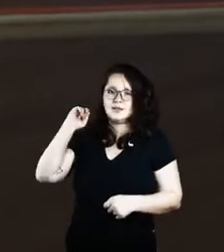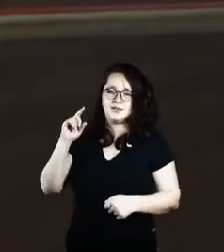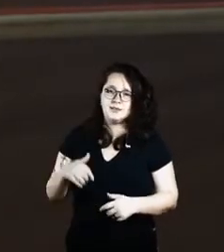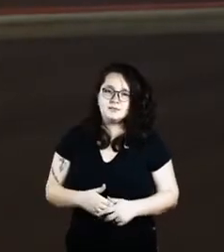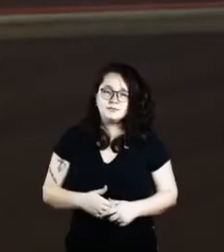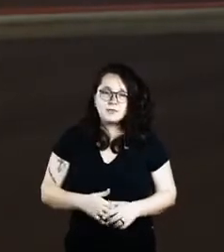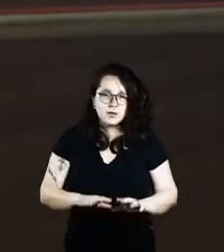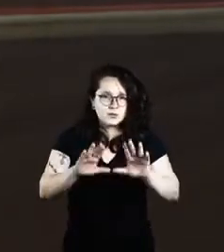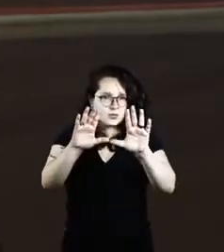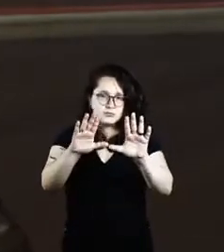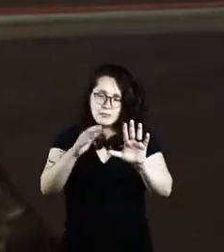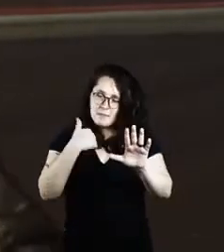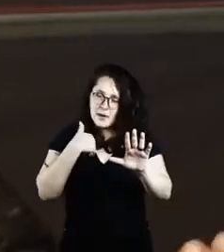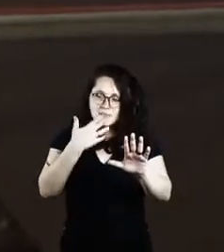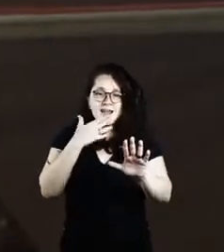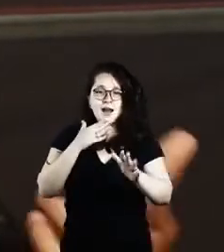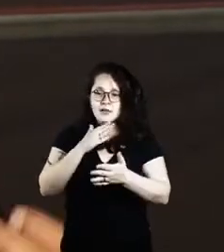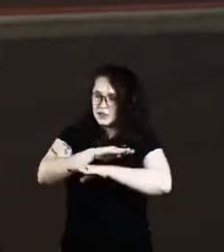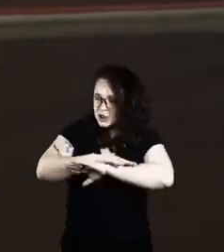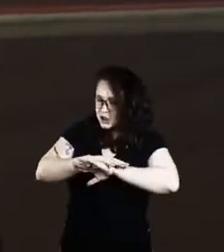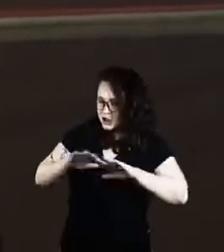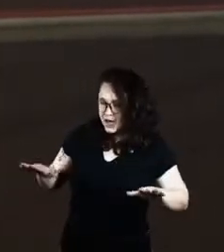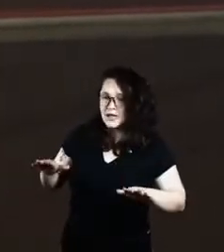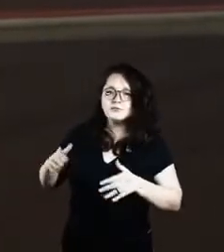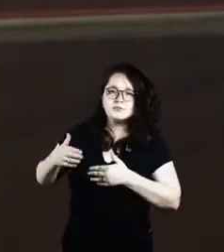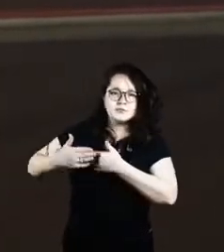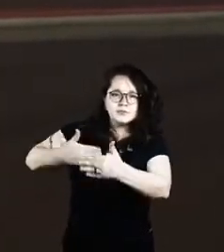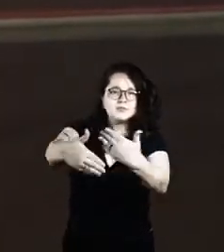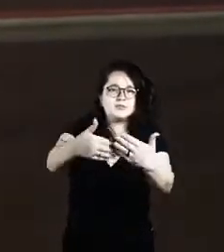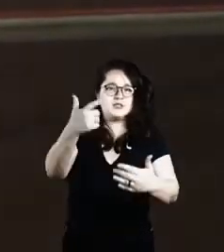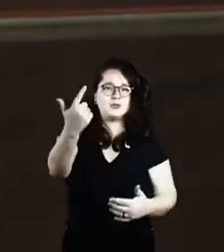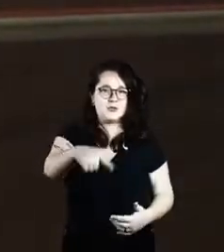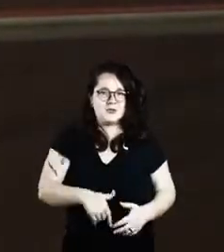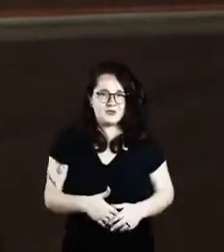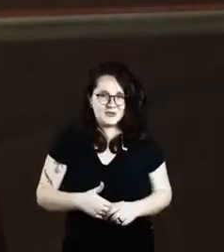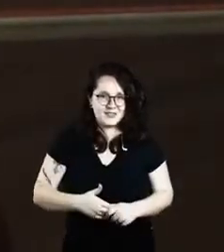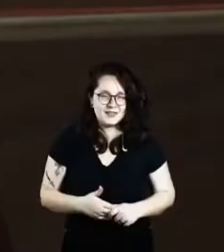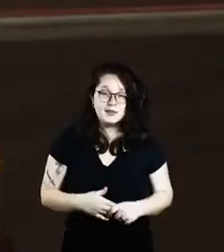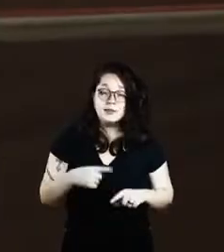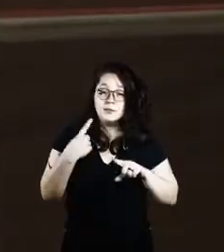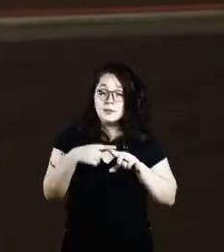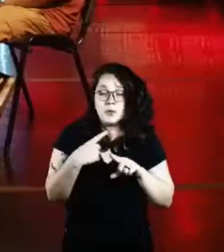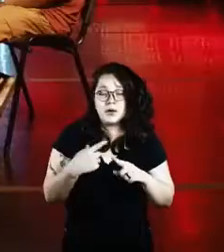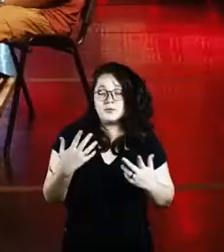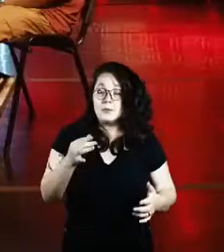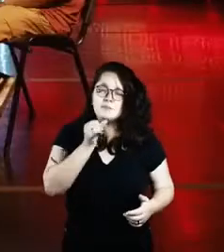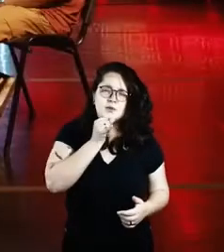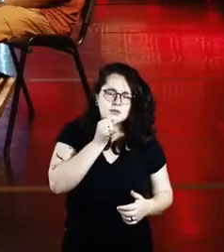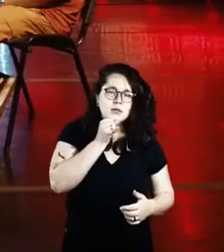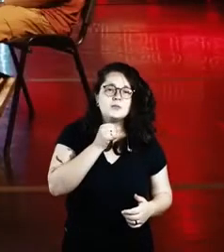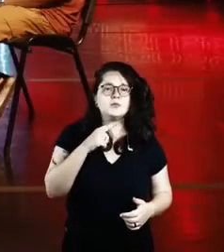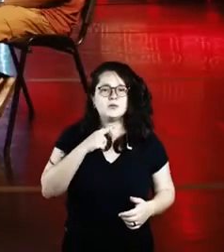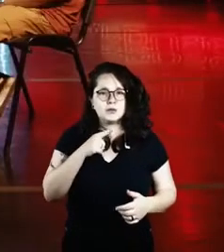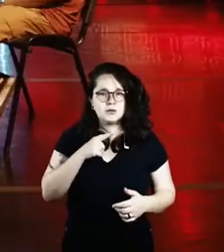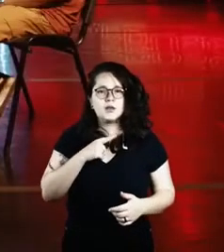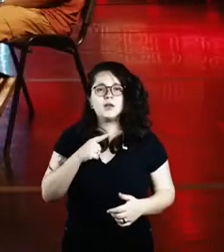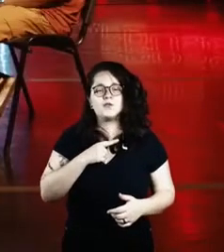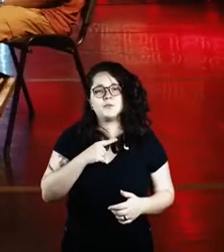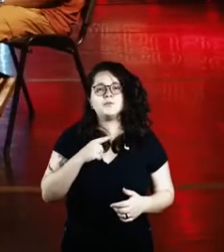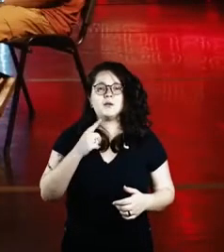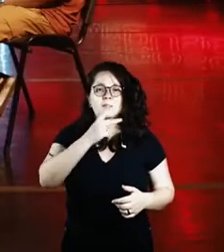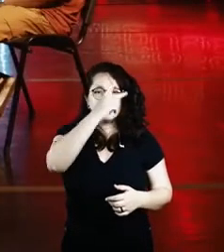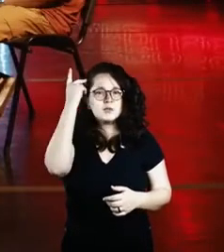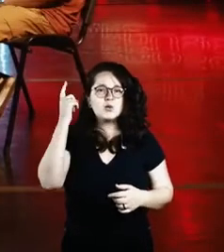começar de novo. Assim, mas, saca, assim, meu irmão, peraí, vamos... Porque, por exemplo, esses dias a gente perdeu o Jéssico Gui Combo, depois